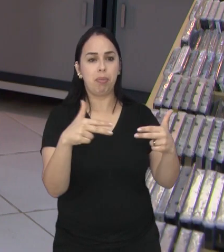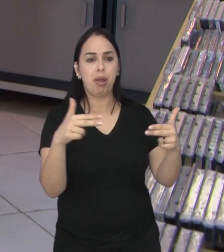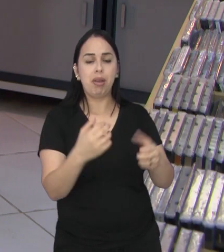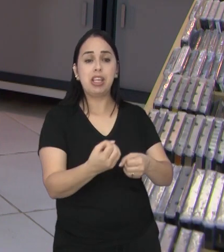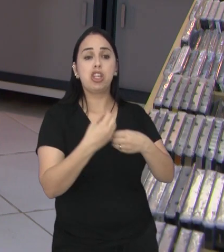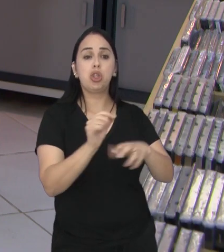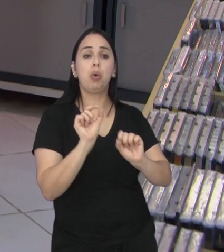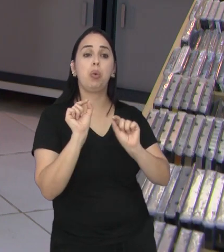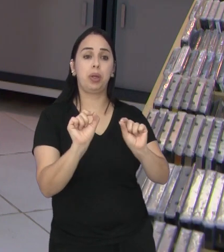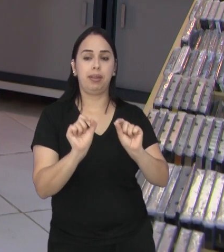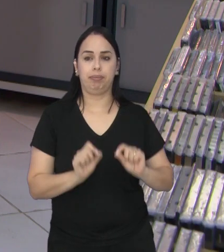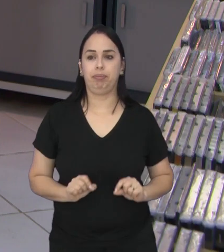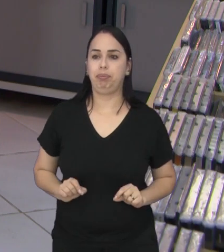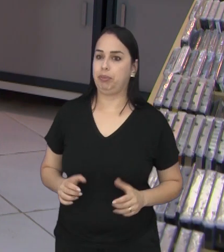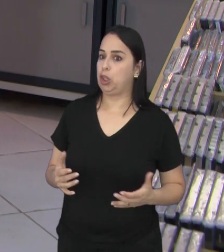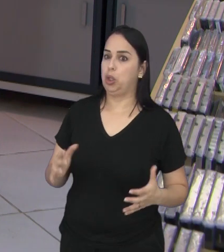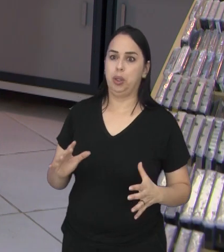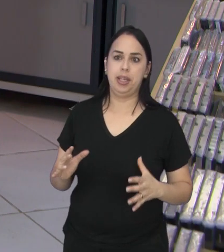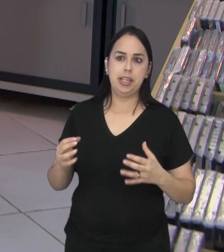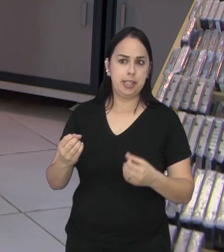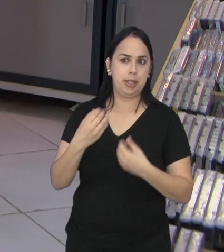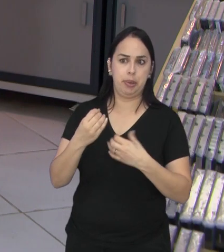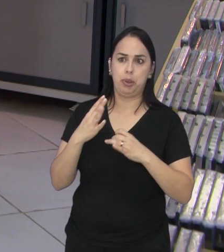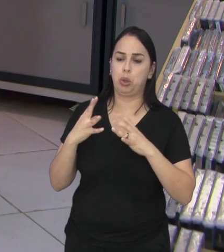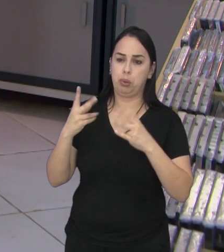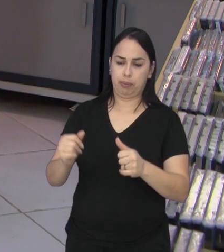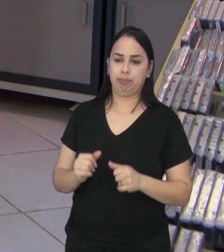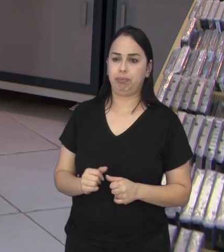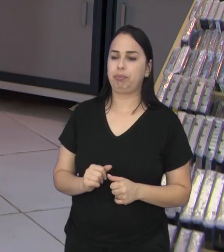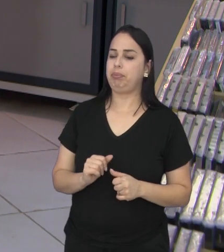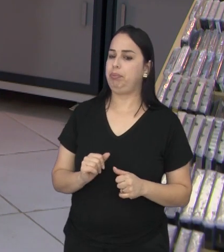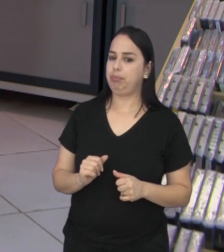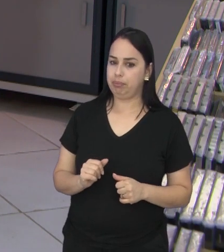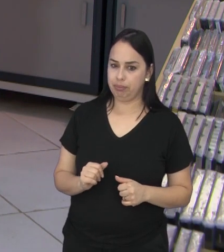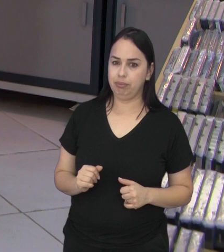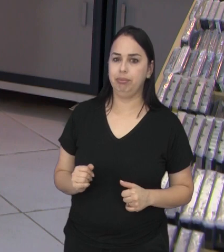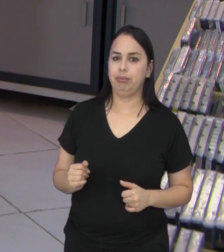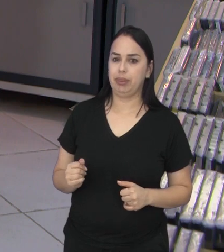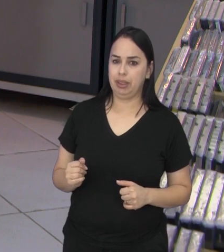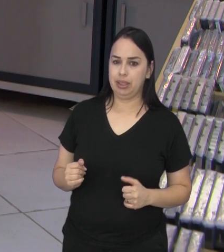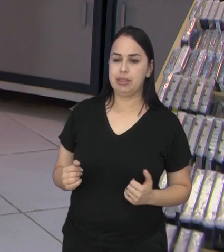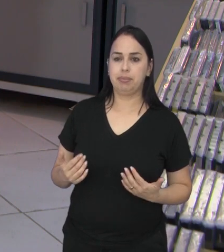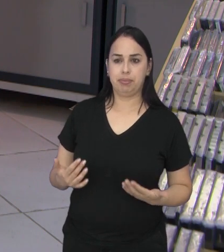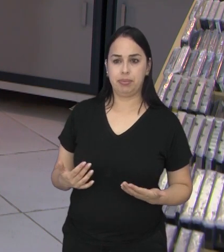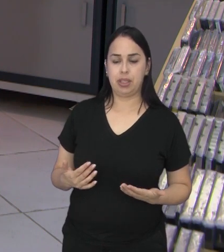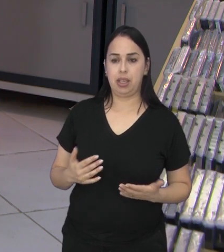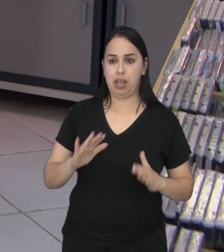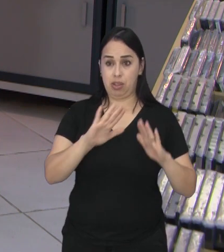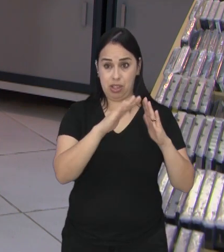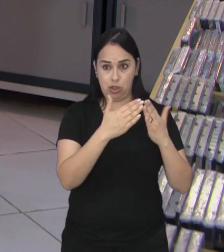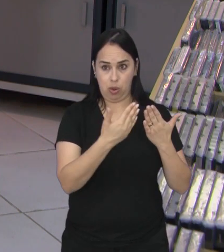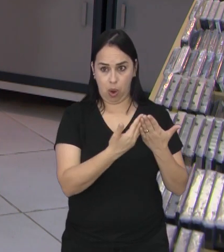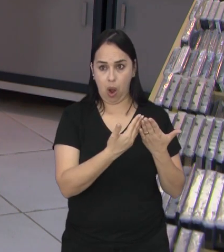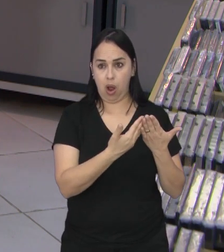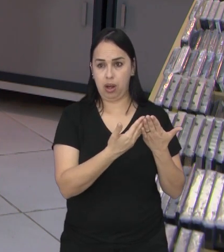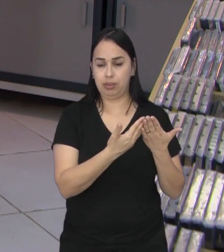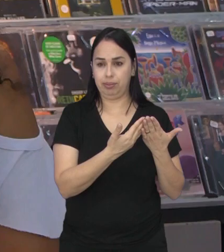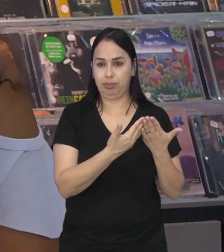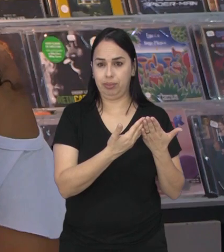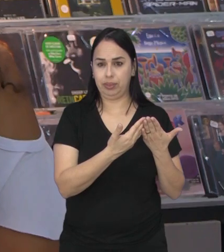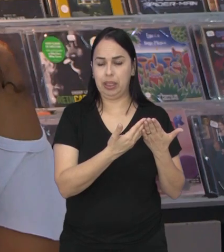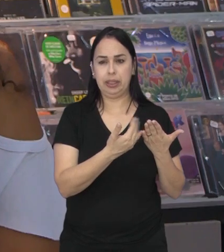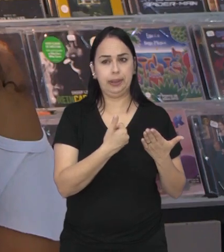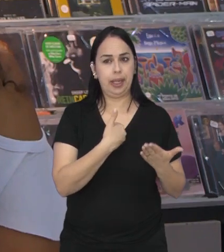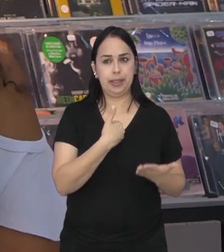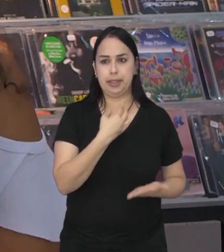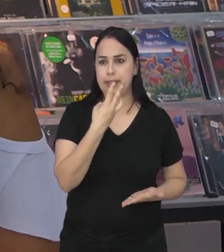desenvolver? Tudo. Me ensinou tudo, né? Eu saí da escola muito cedo, assim. Com